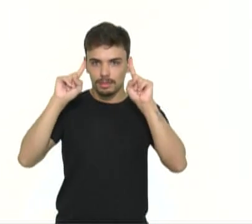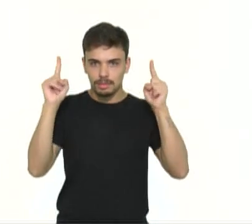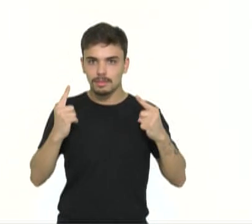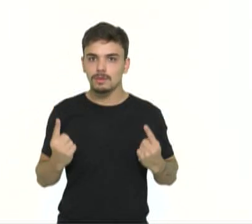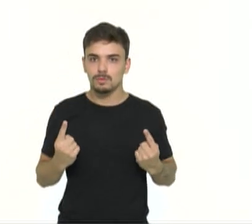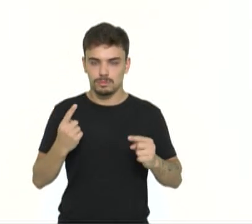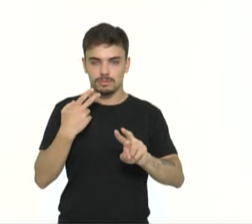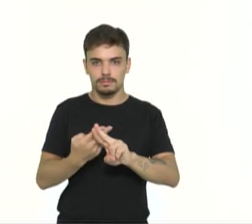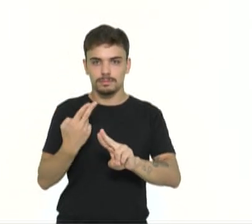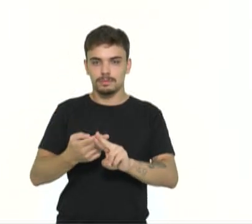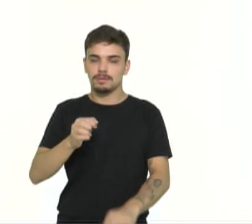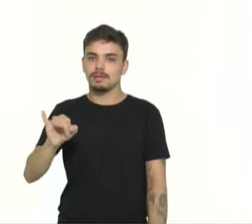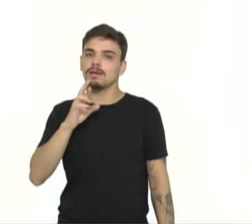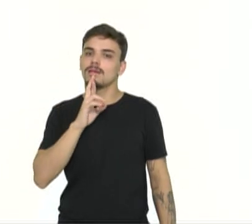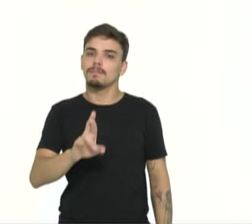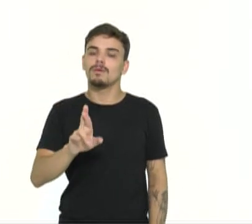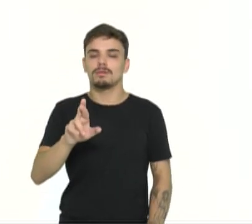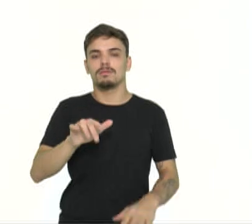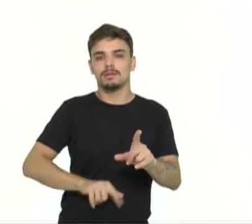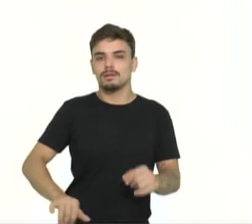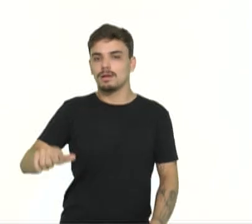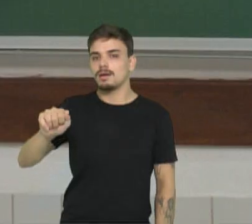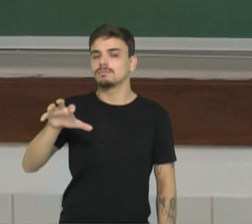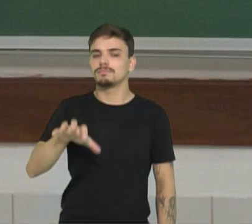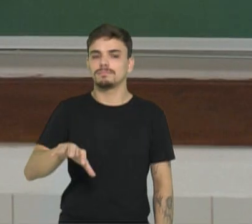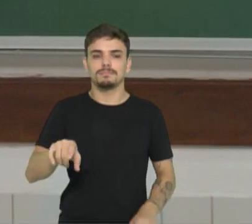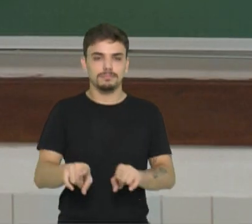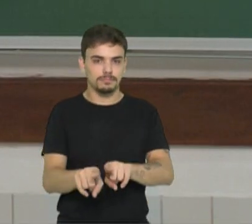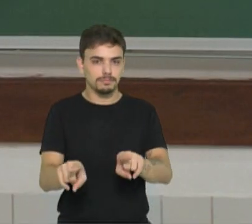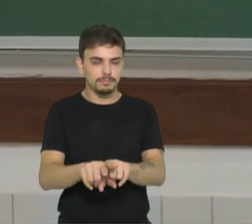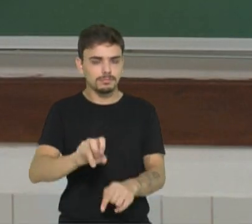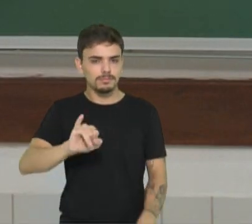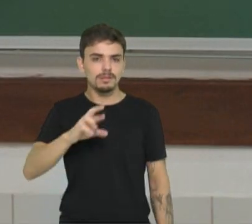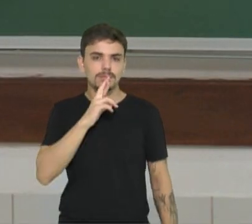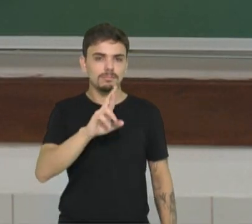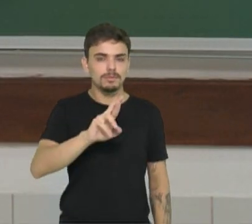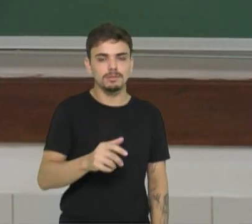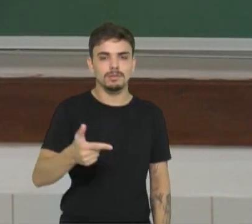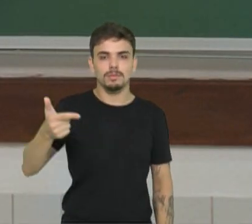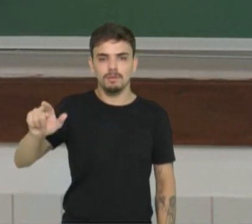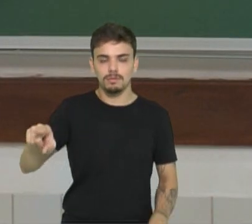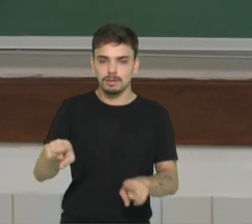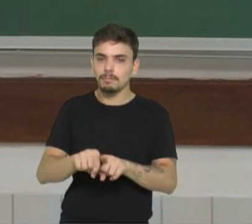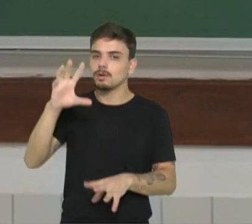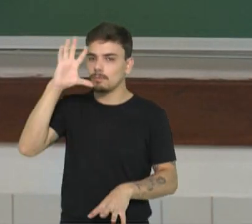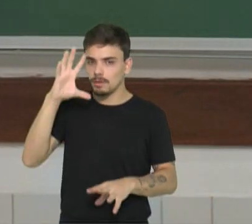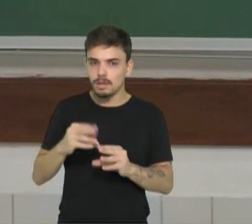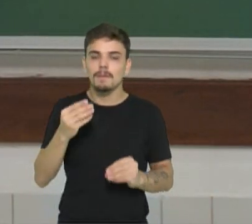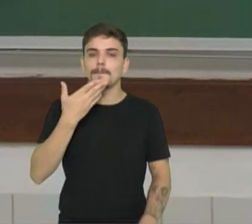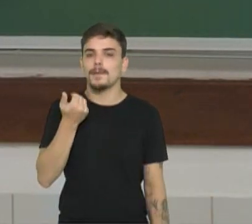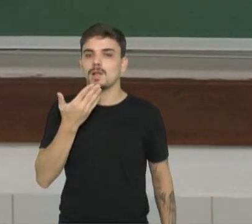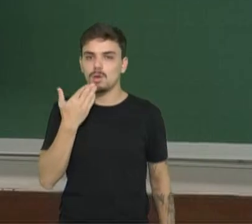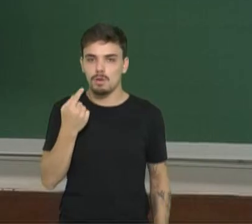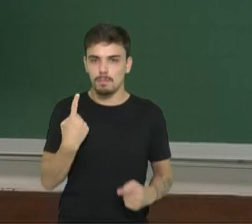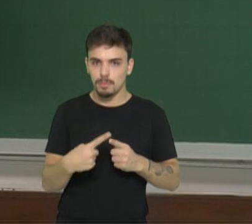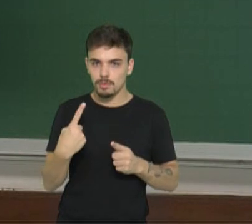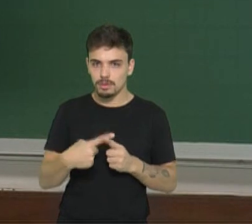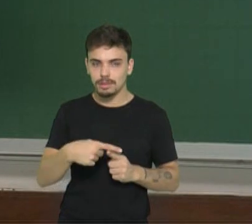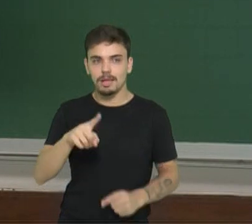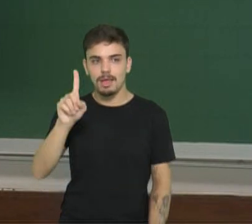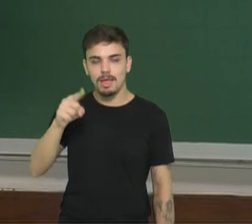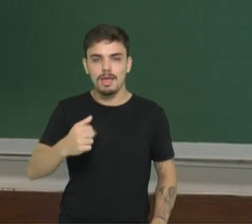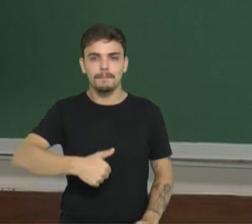você respondeu letra A, isso mesmo, né? Se você respondeu as outras, vamos entender melhor aqui por que, né, que